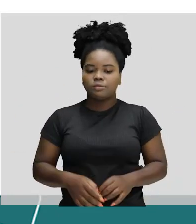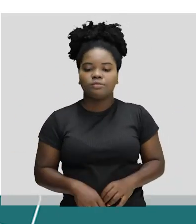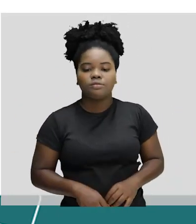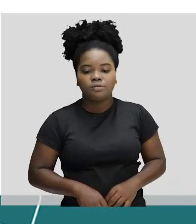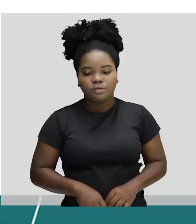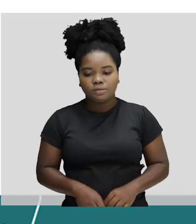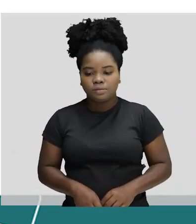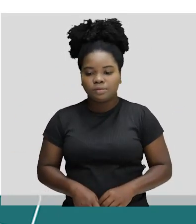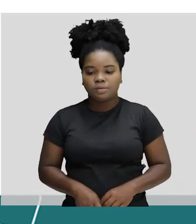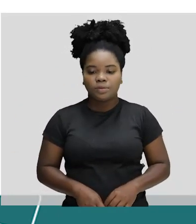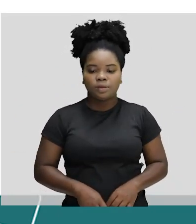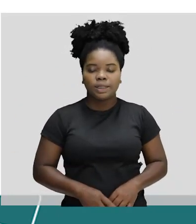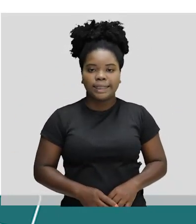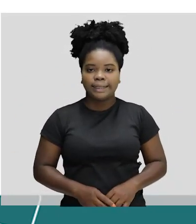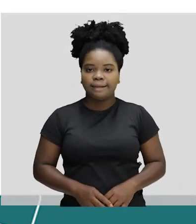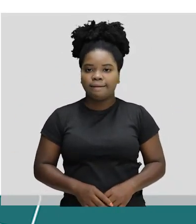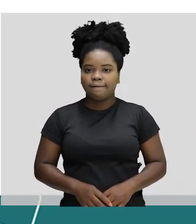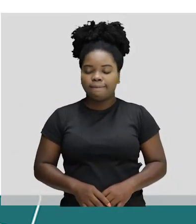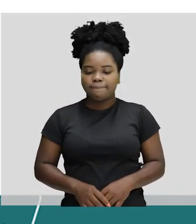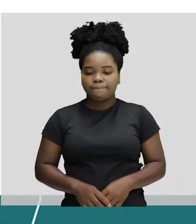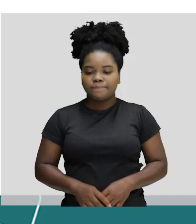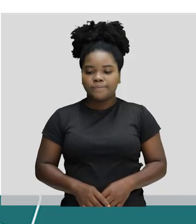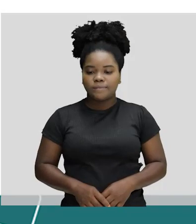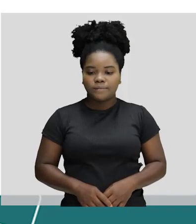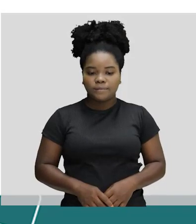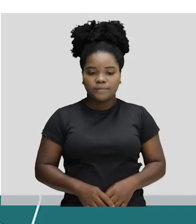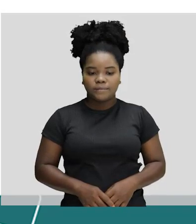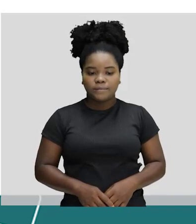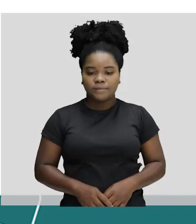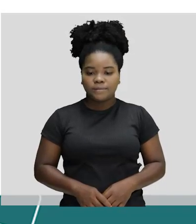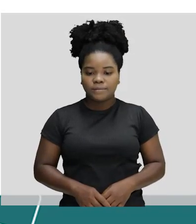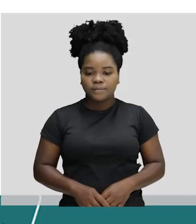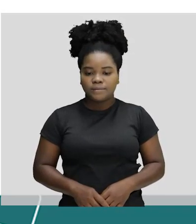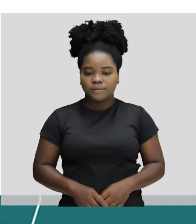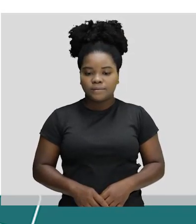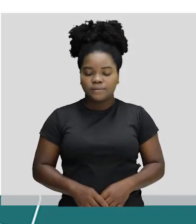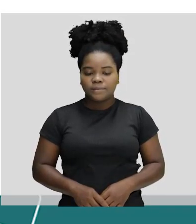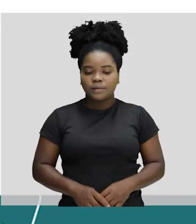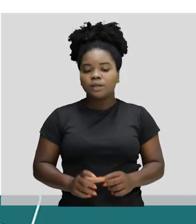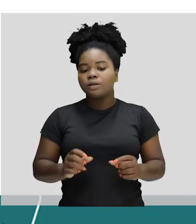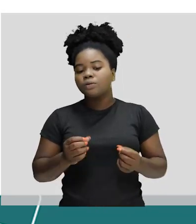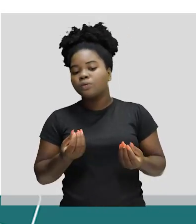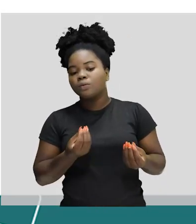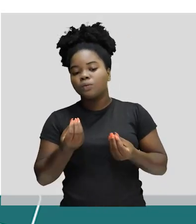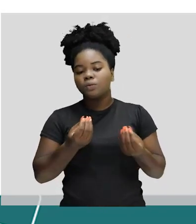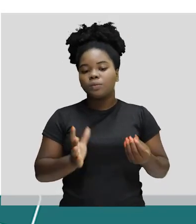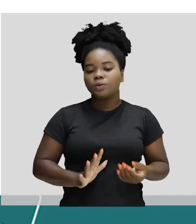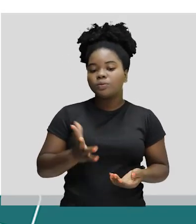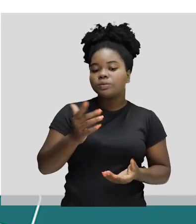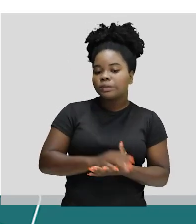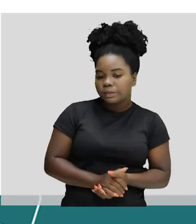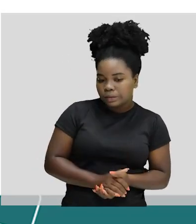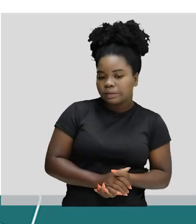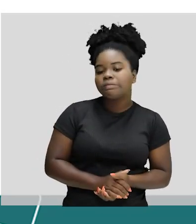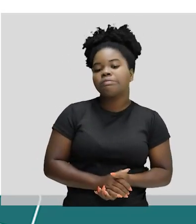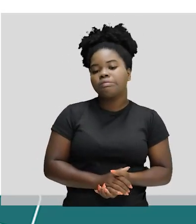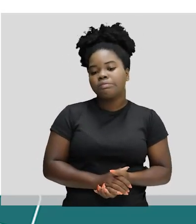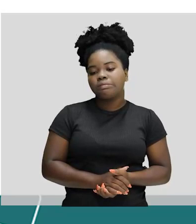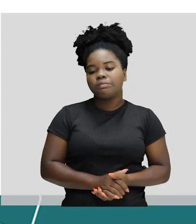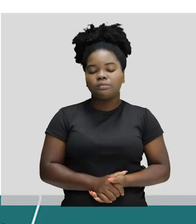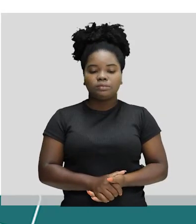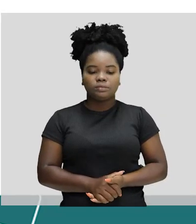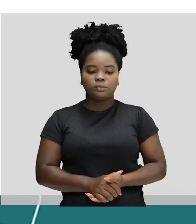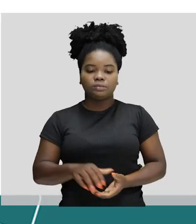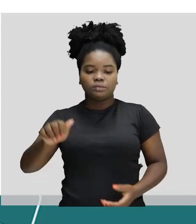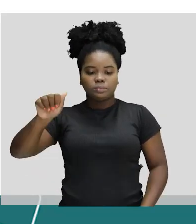O adjetivo está mal flexionado em grau. Então, onde é que ocorre um erro aí da flexão de